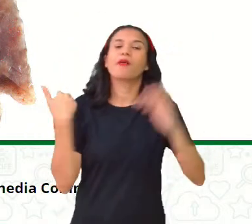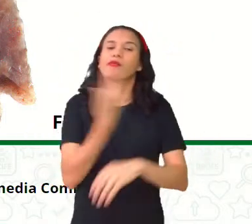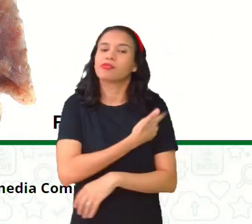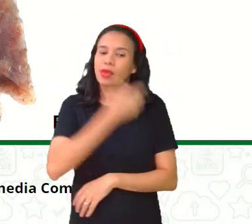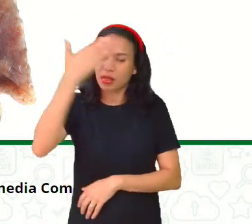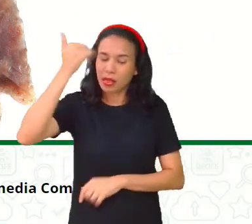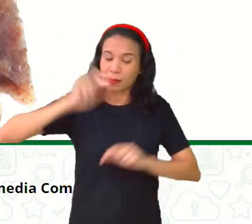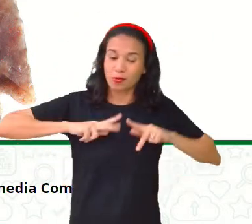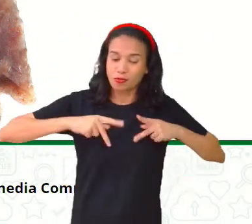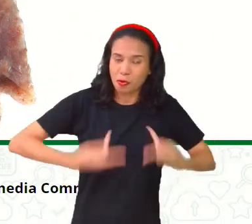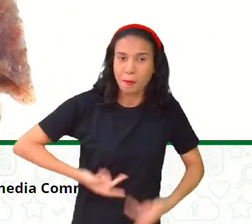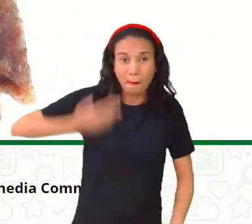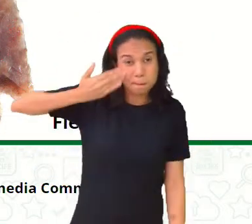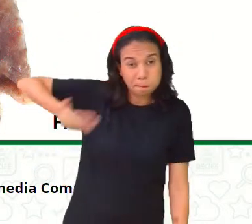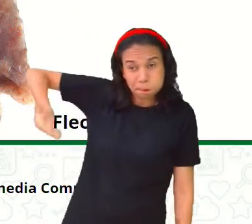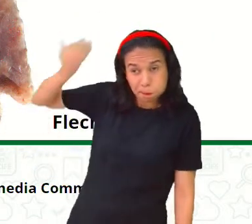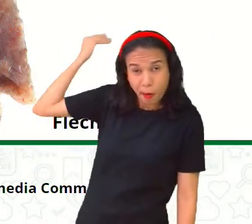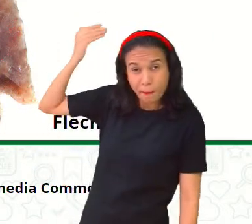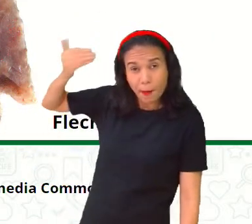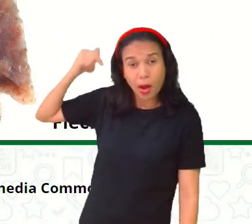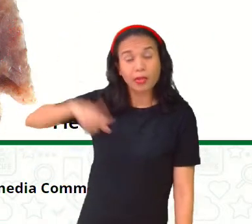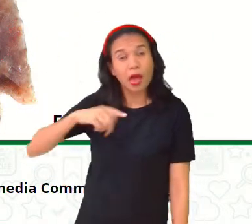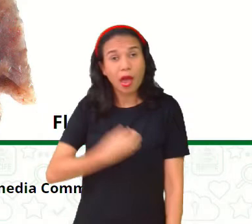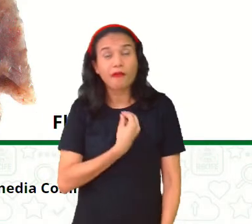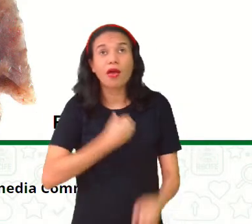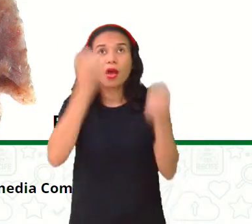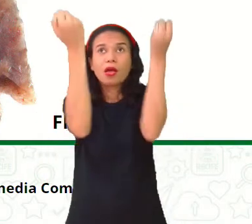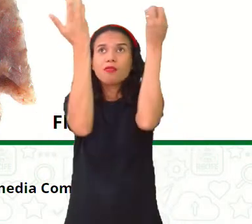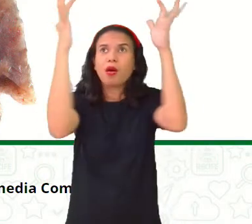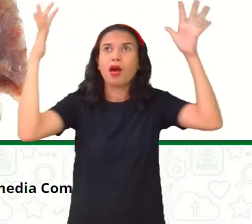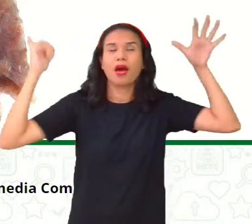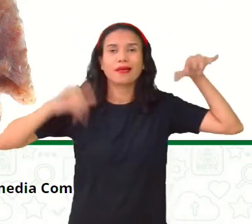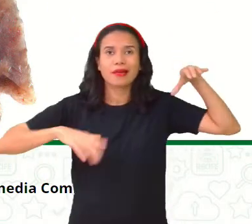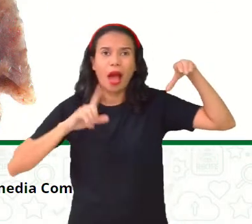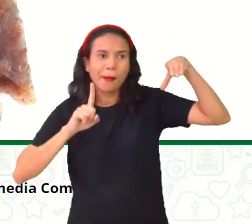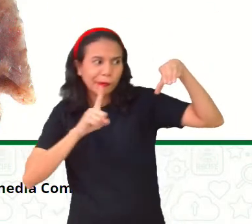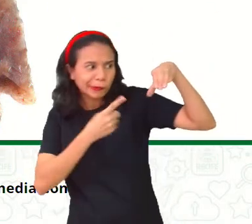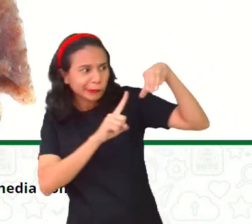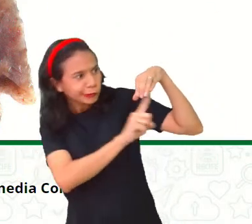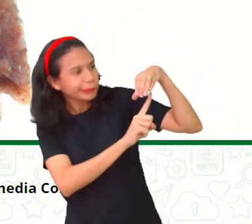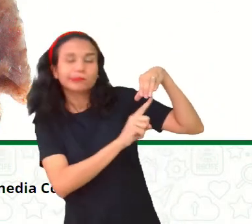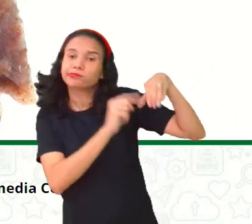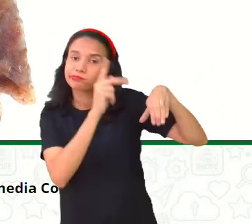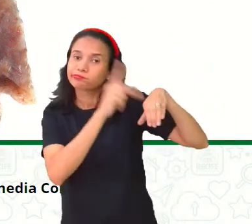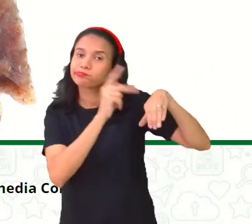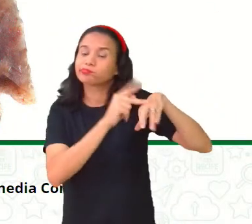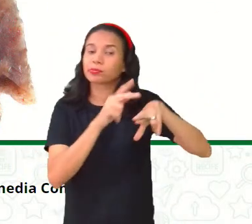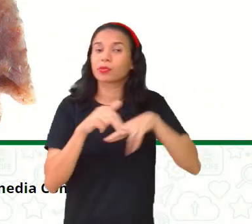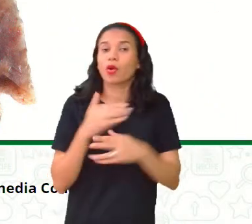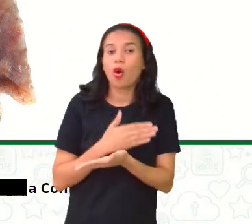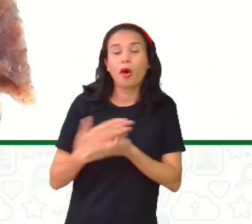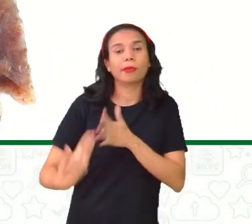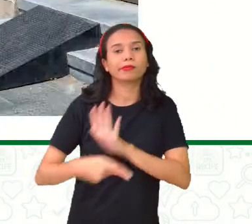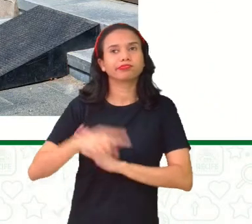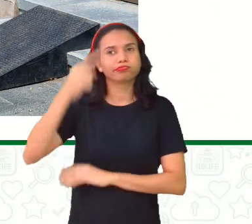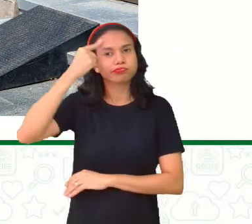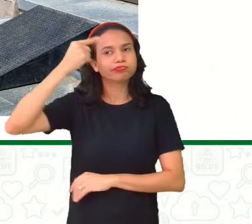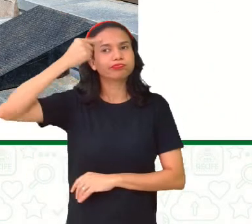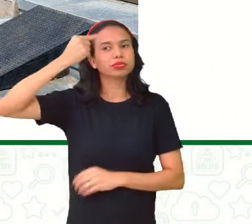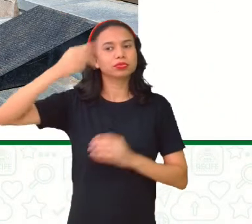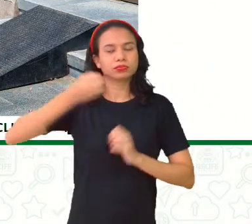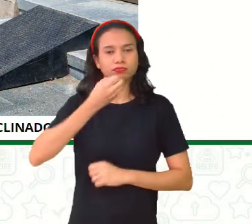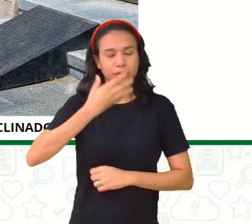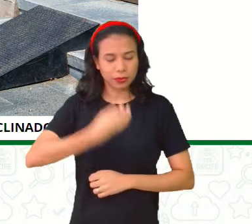o homem pré-histórico, ele vivia nas florestas, né, em cavernas e tudo mais. Então, vê só, desde sempre aí o homem pensando no